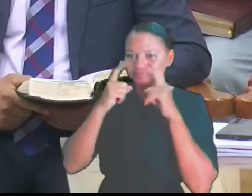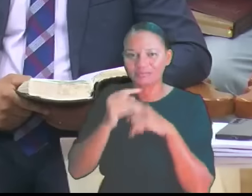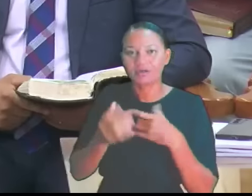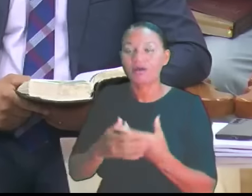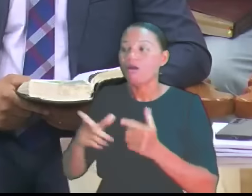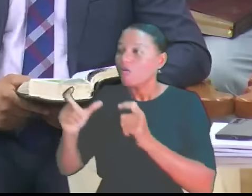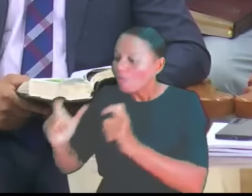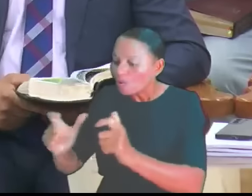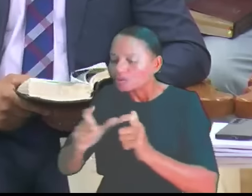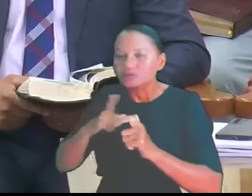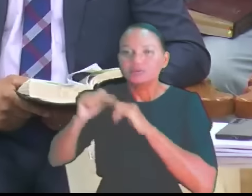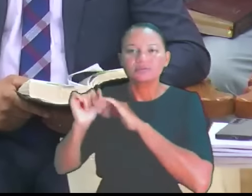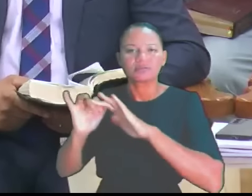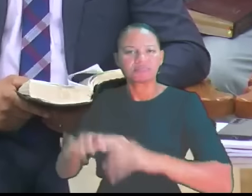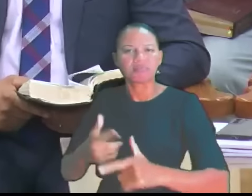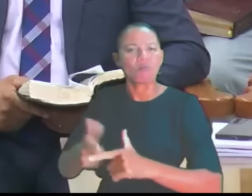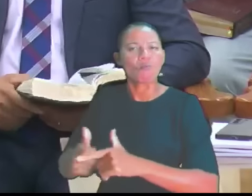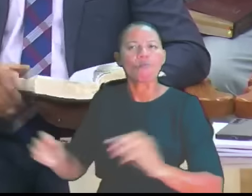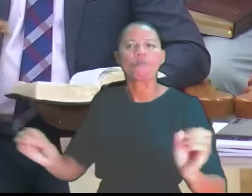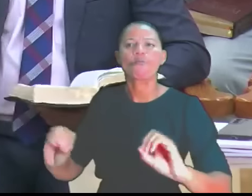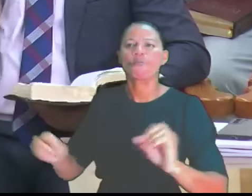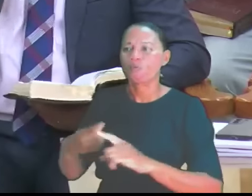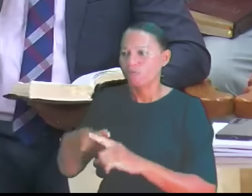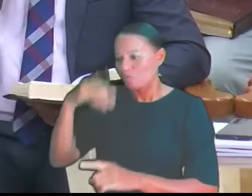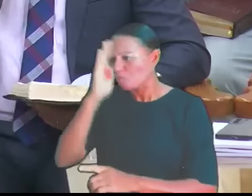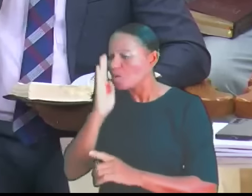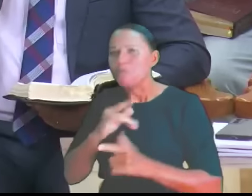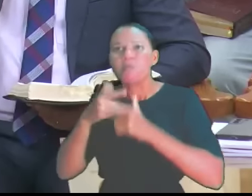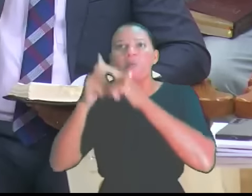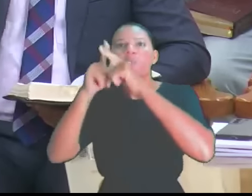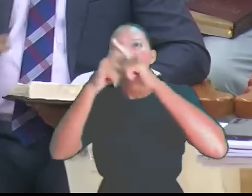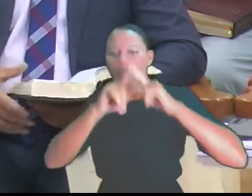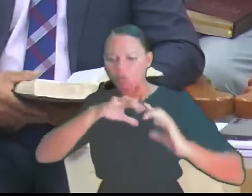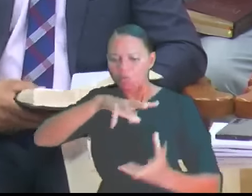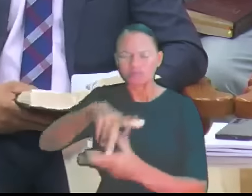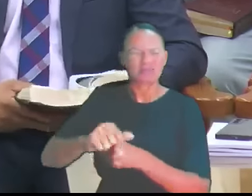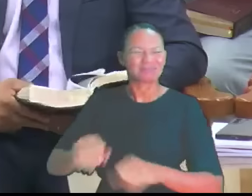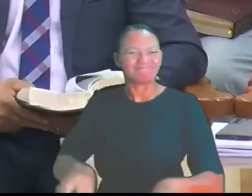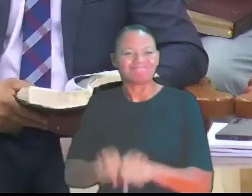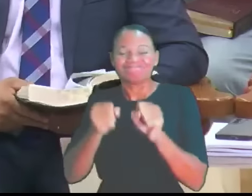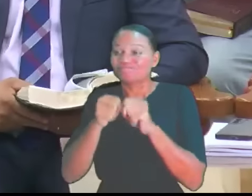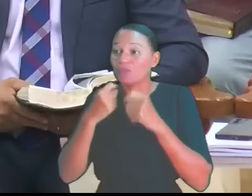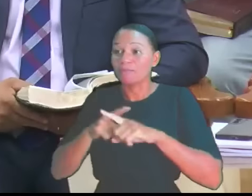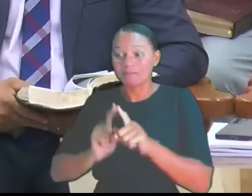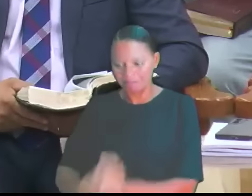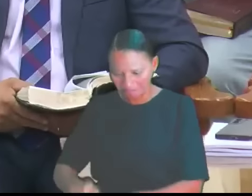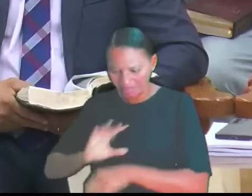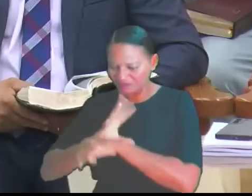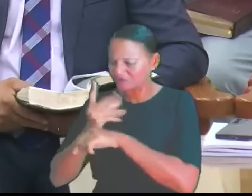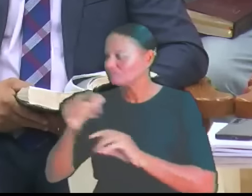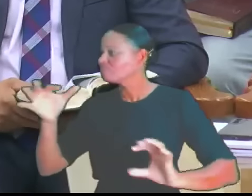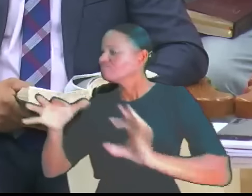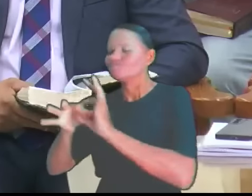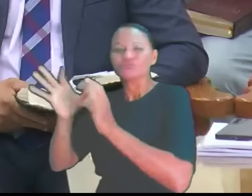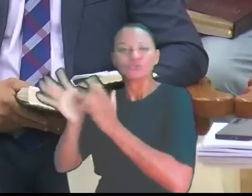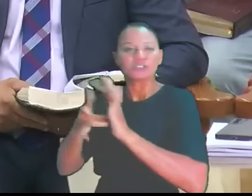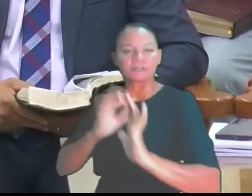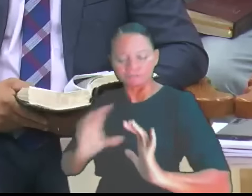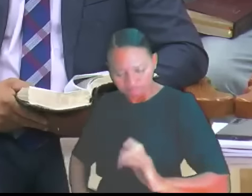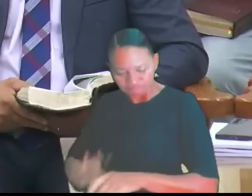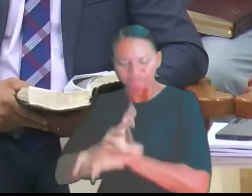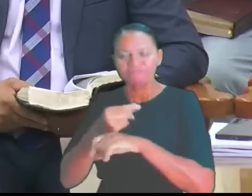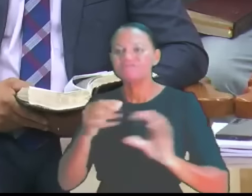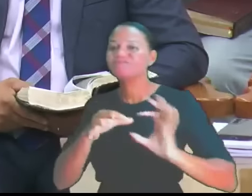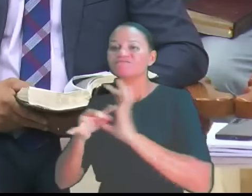tem a bênção de Deus não tem crise. Porque o Brasil pode estar em crise, o mundo pode estar em crise. Mas a igreja está em Cristo, a igreja está em Cristo, a igreja está em